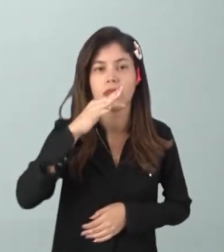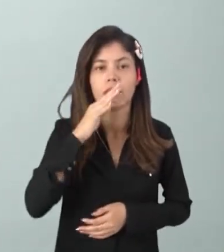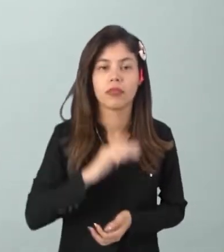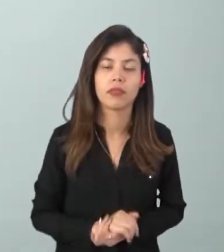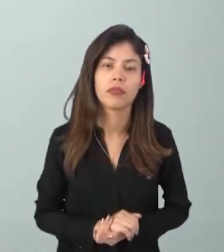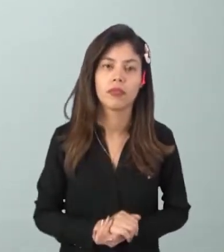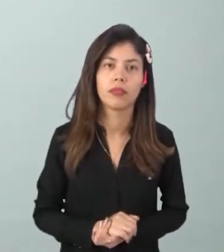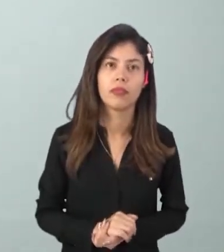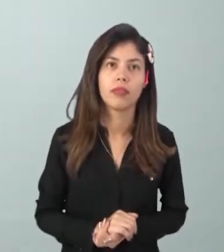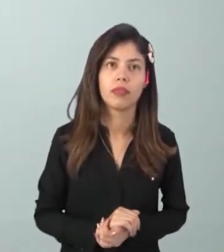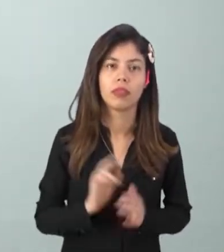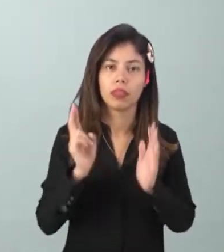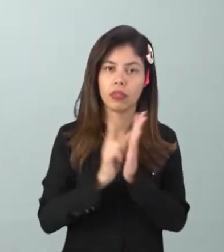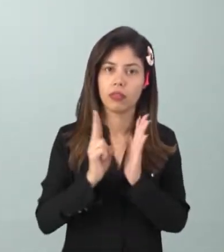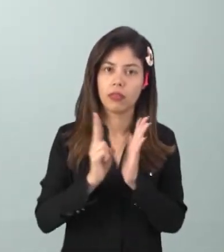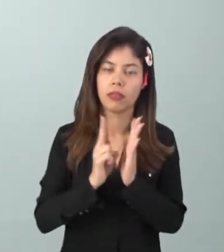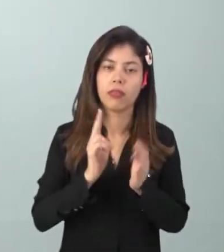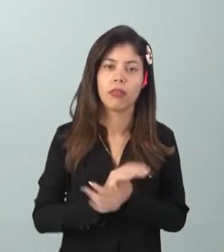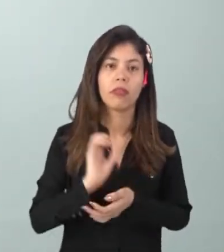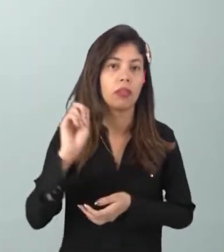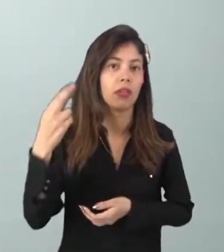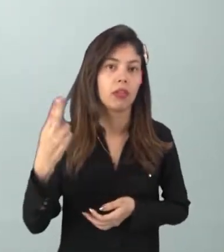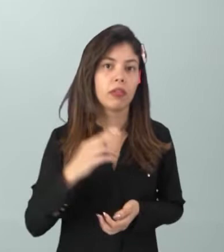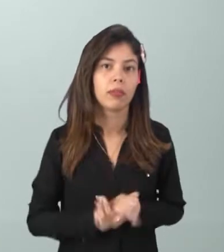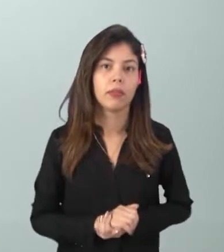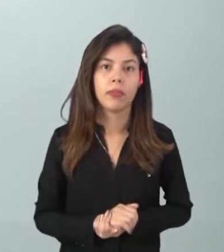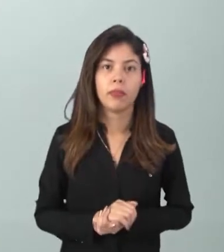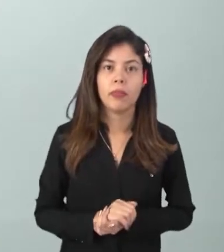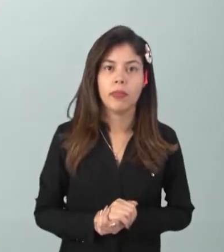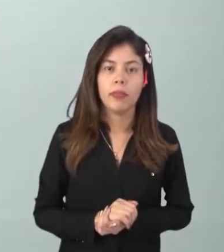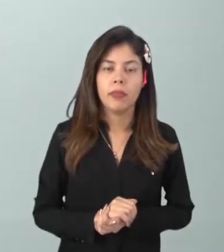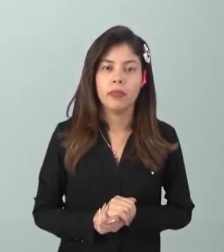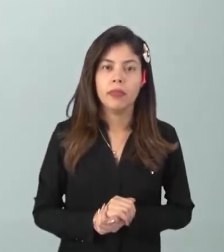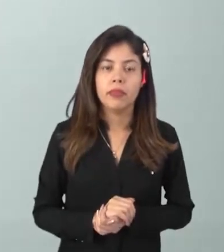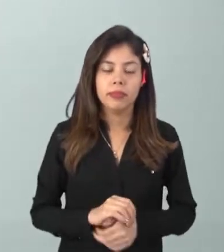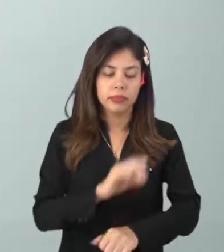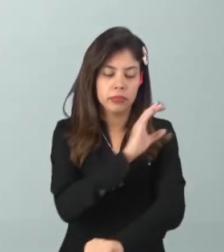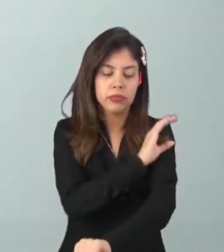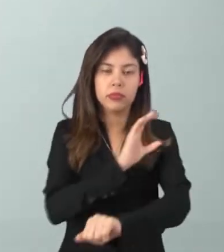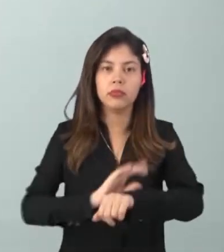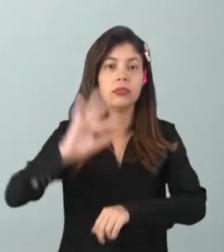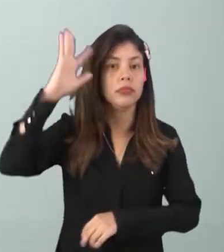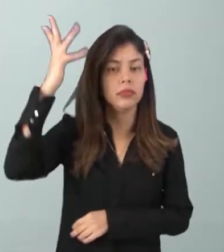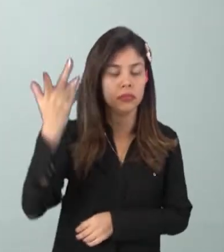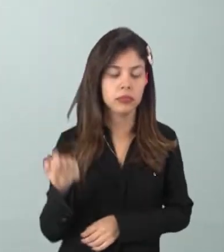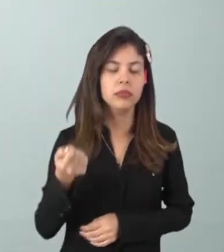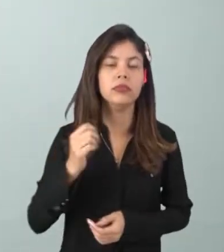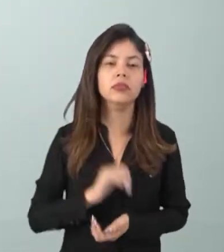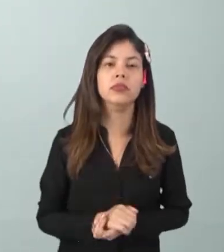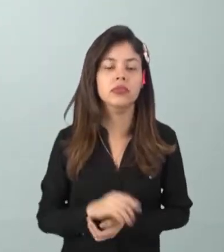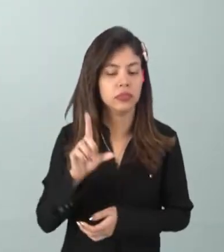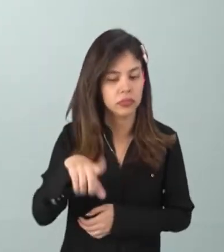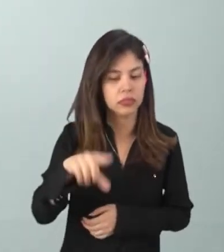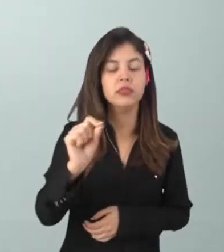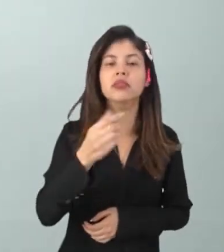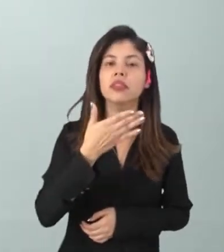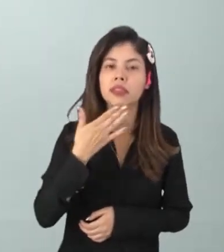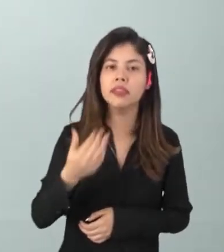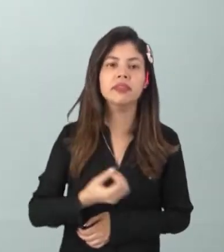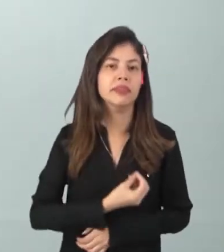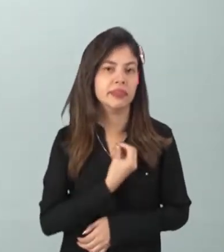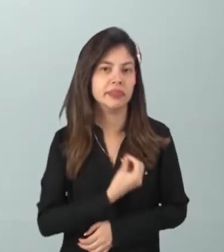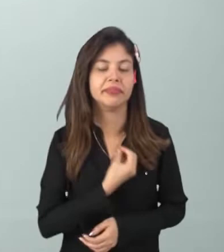tribais, ou seja, índios, né, ou que seja de cultura afro, né, que escolhem viver